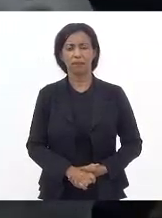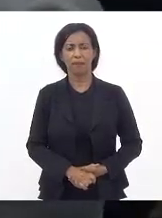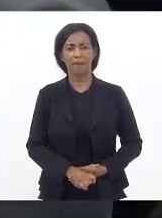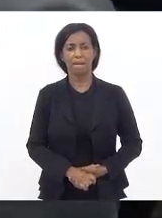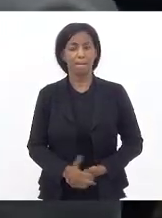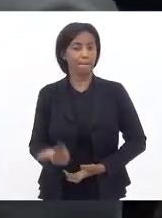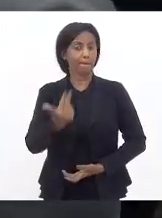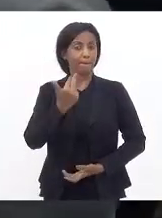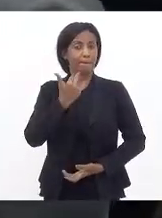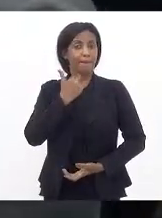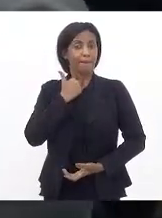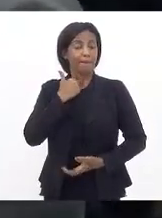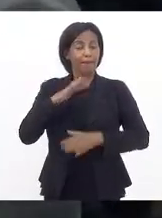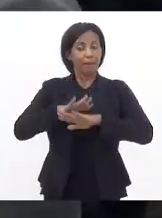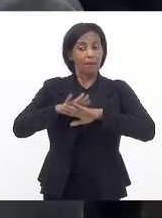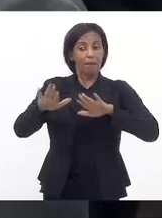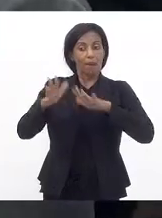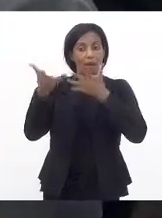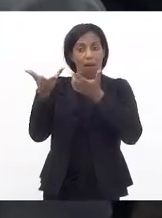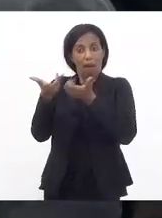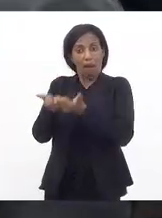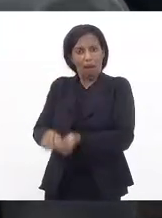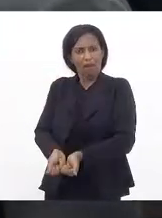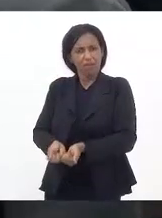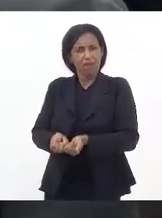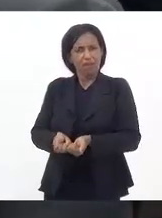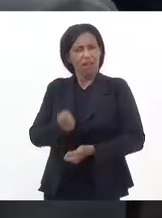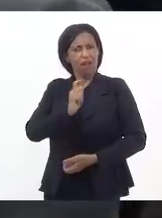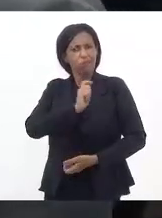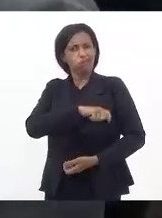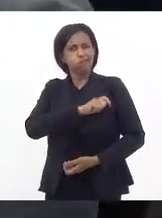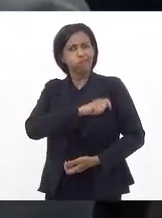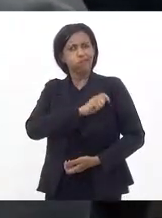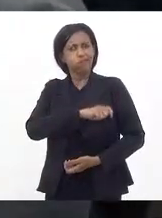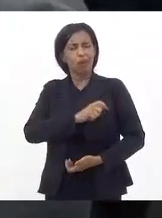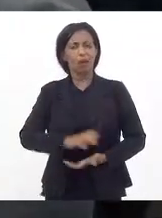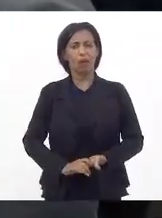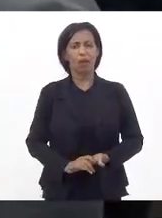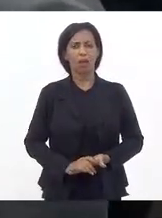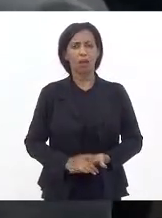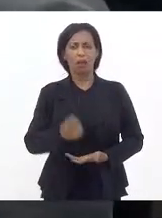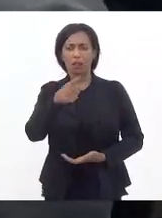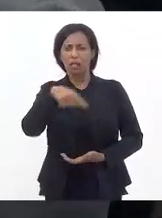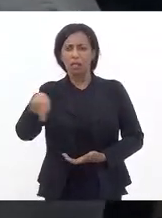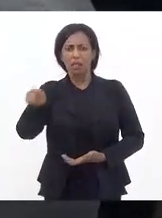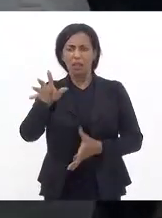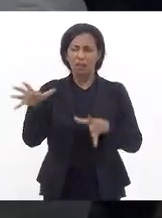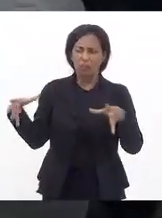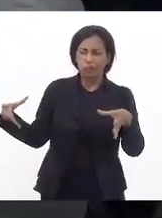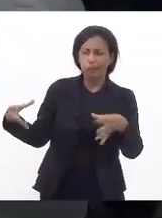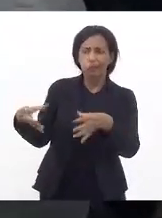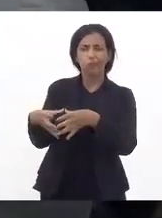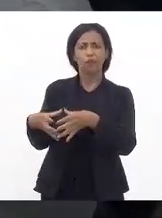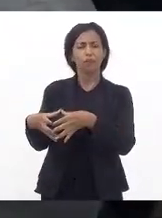nós não podemos mais aceitar essa cachorrada desse bando